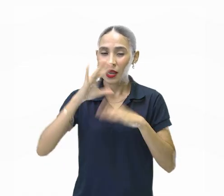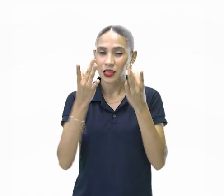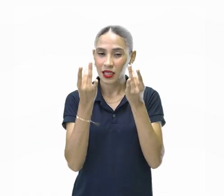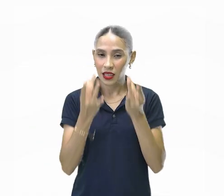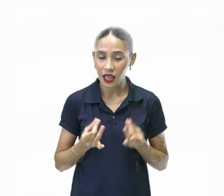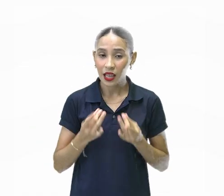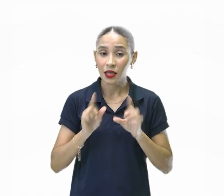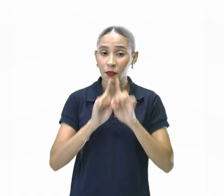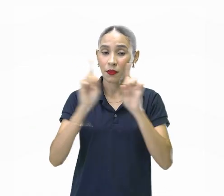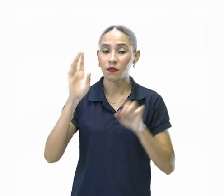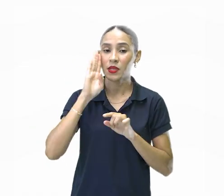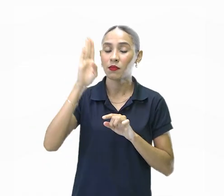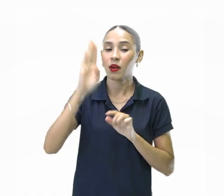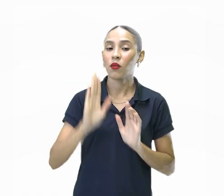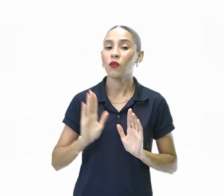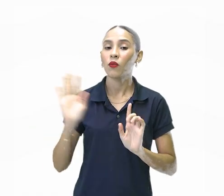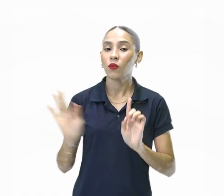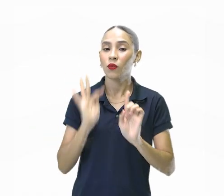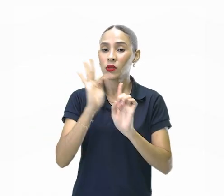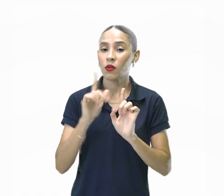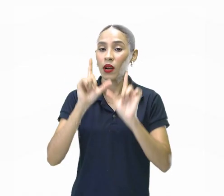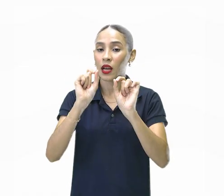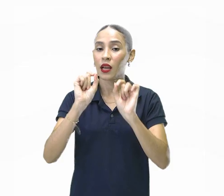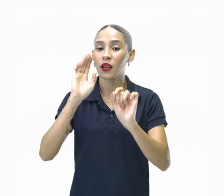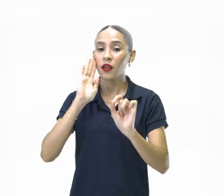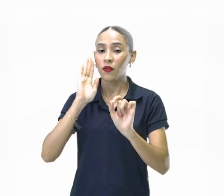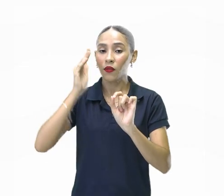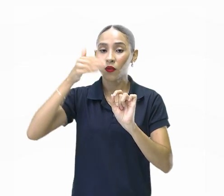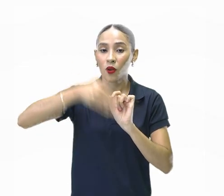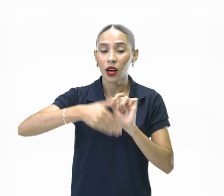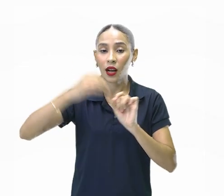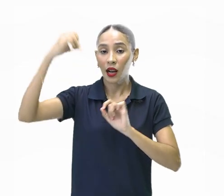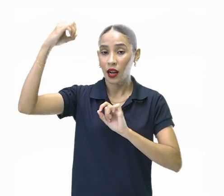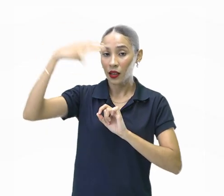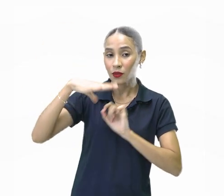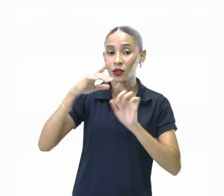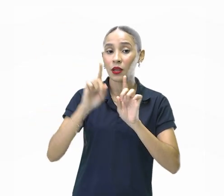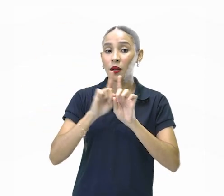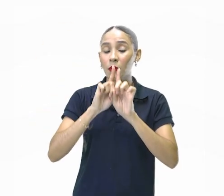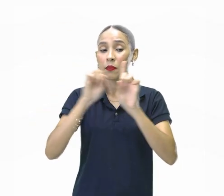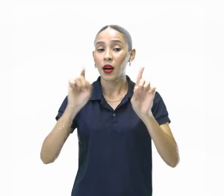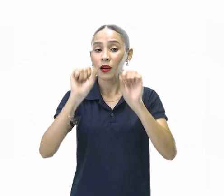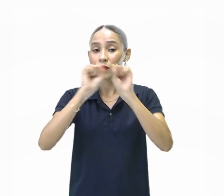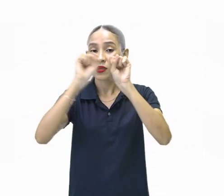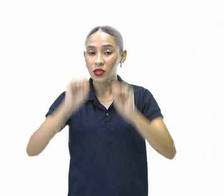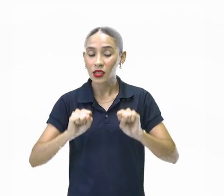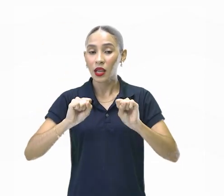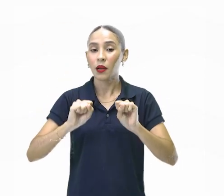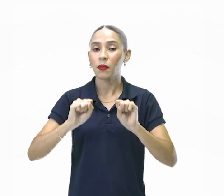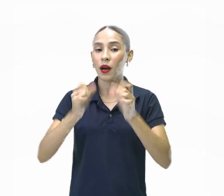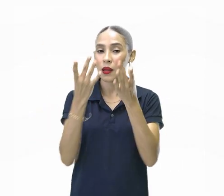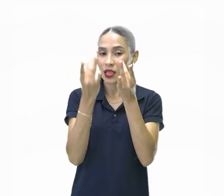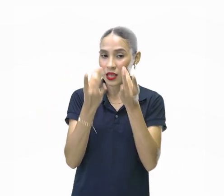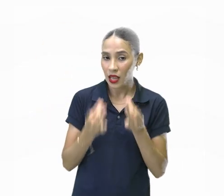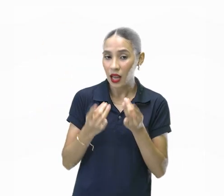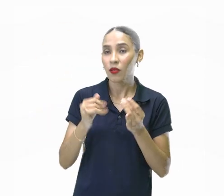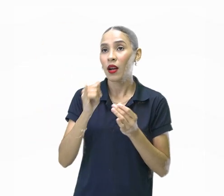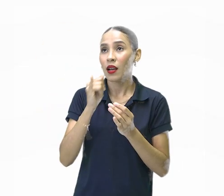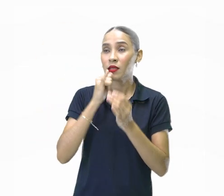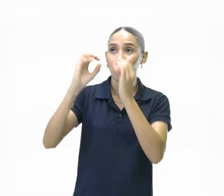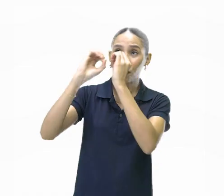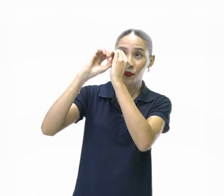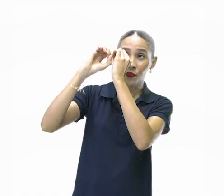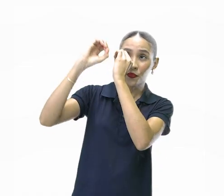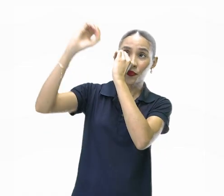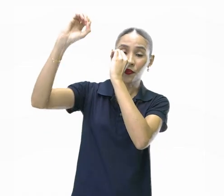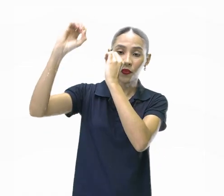principal é direcionar e focar a luz. Um sistema complexo com lentes são os telescópios, por exemplo, os